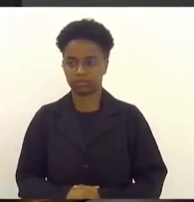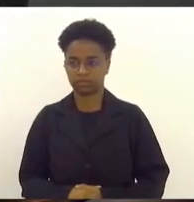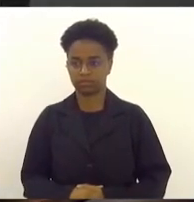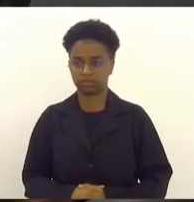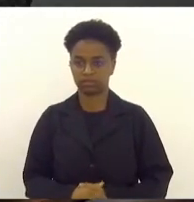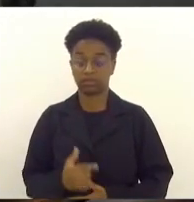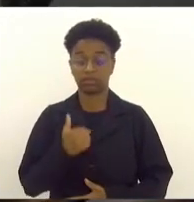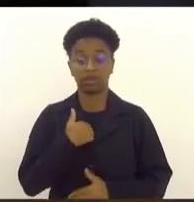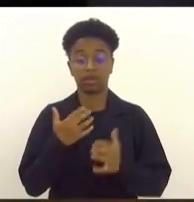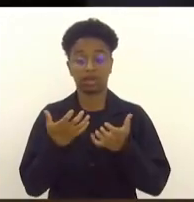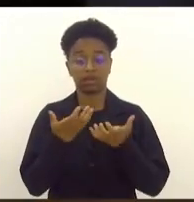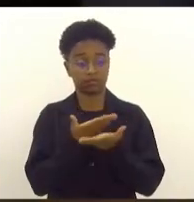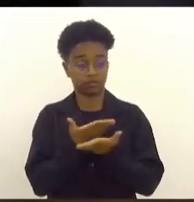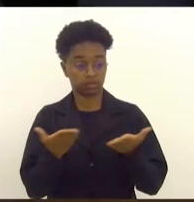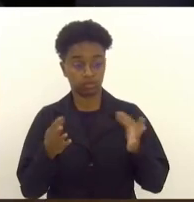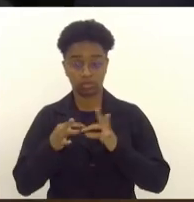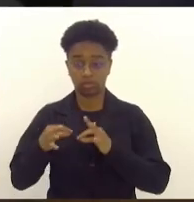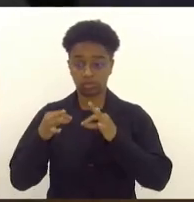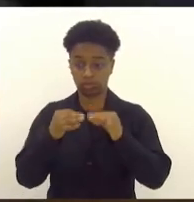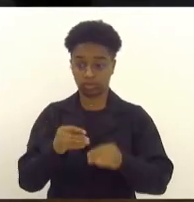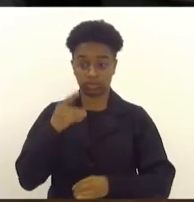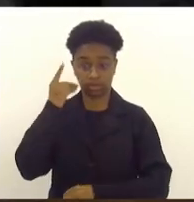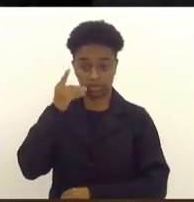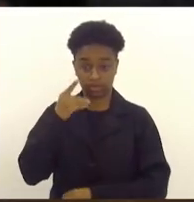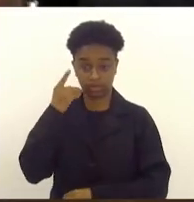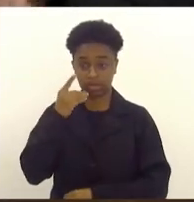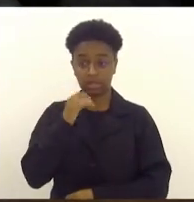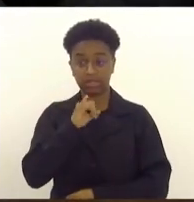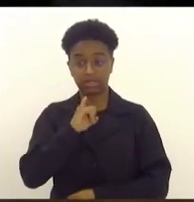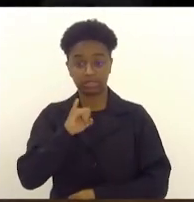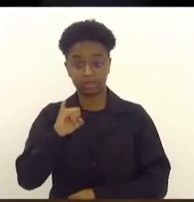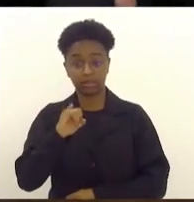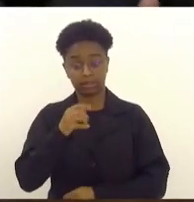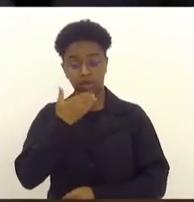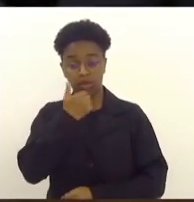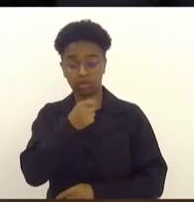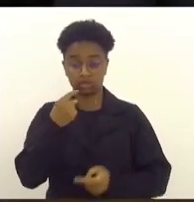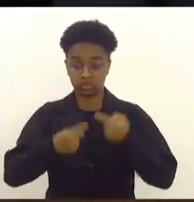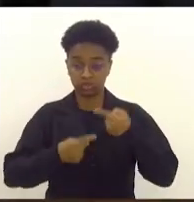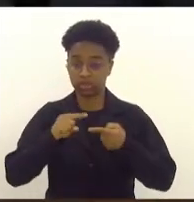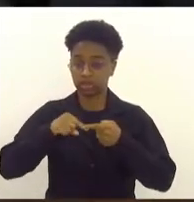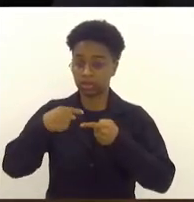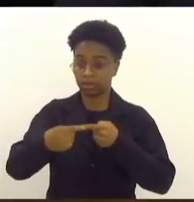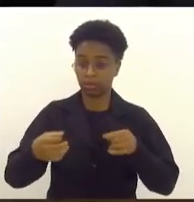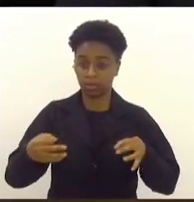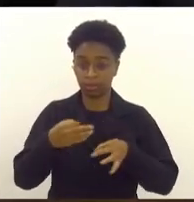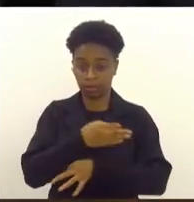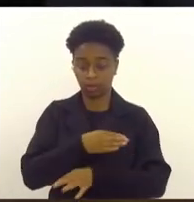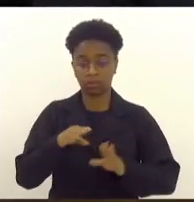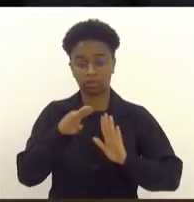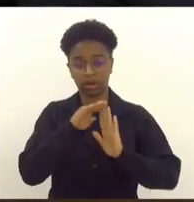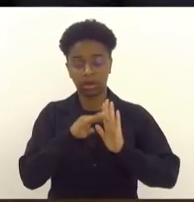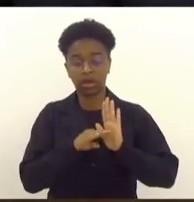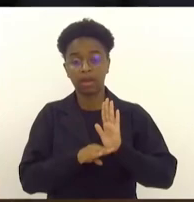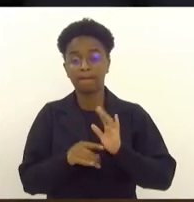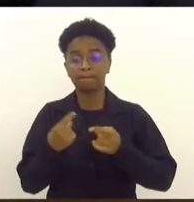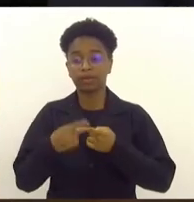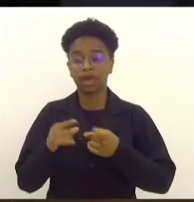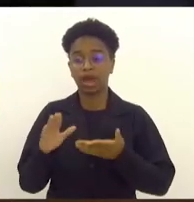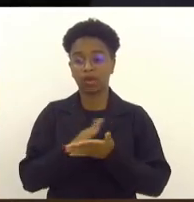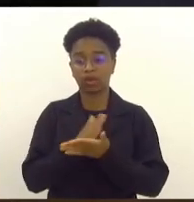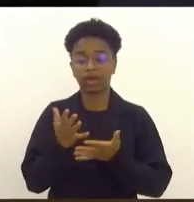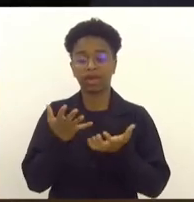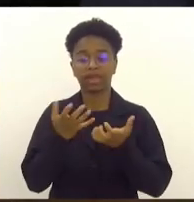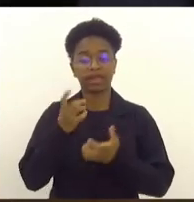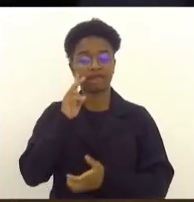com a compreensão de todos os deputados que se fizessem esse embate após expediente que tem muitos que tem projetos aqui que